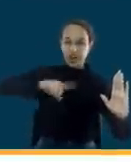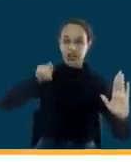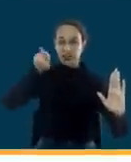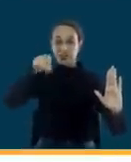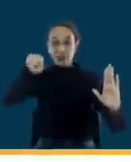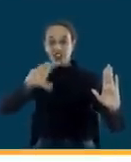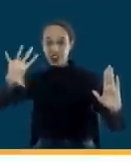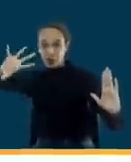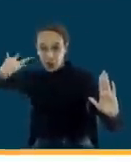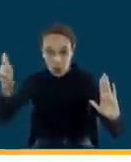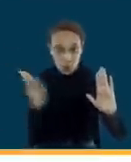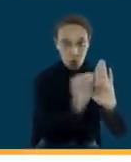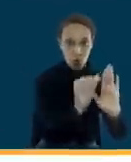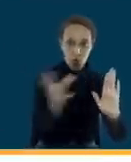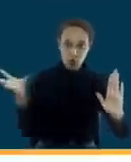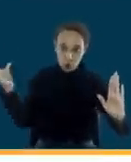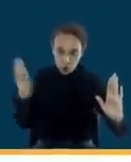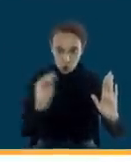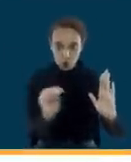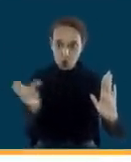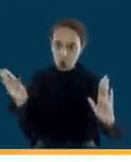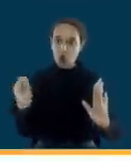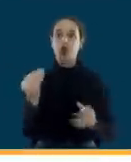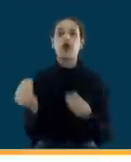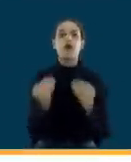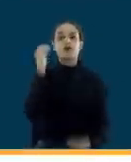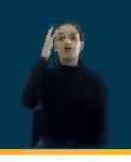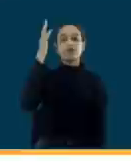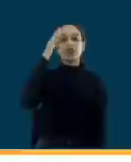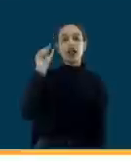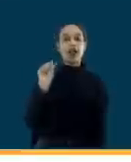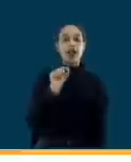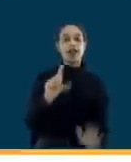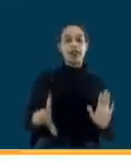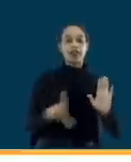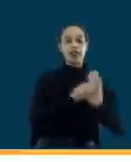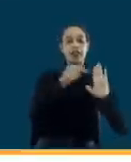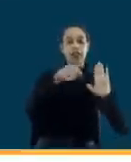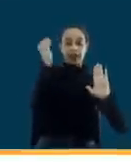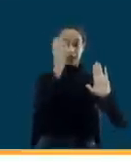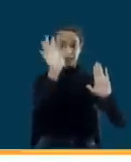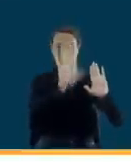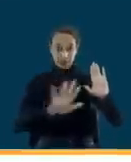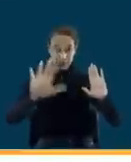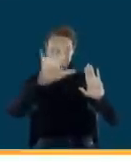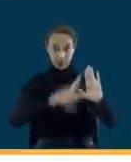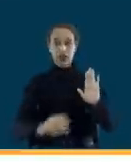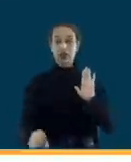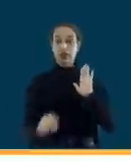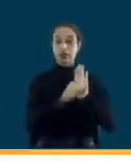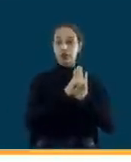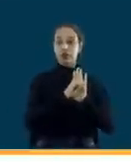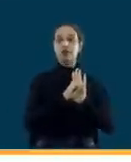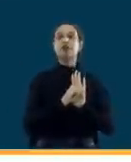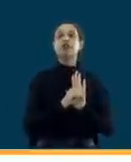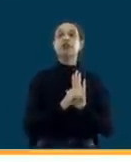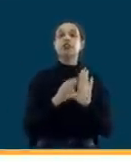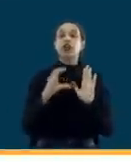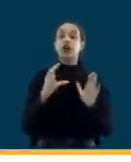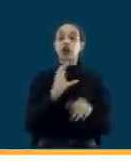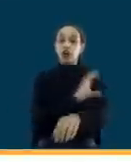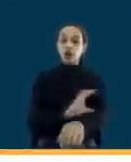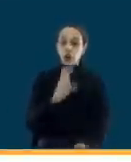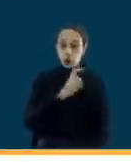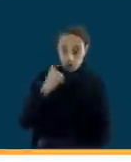pensar a Lei Aldir Blanc no marco de uma política para as artes no Brasil e no marco de uma política para a cultura nos territórios, né?